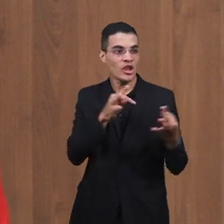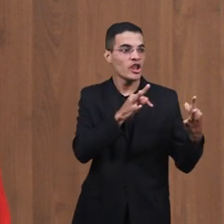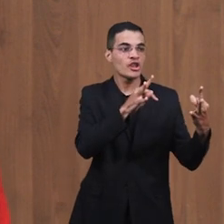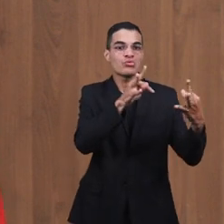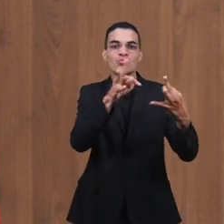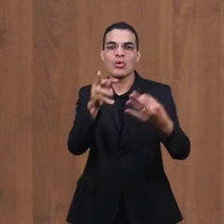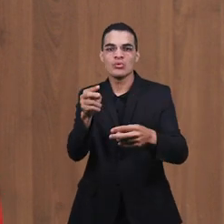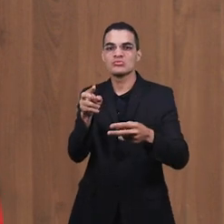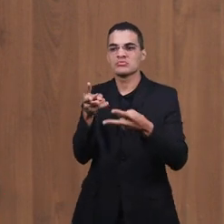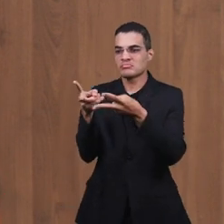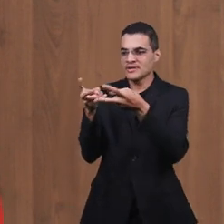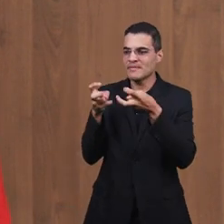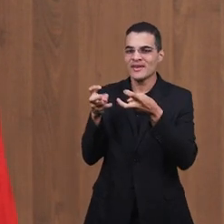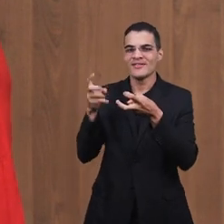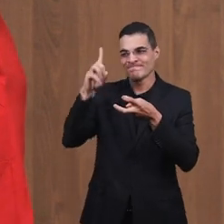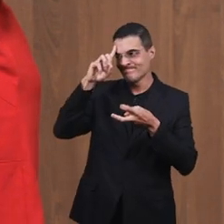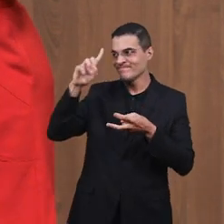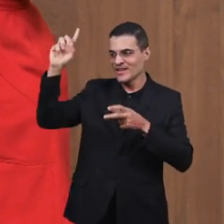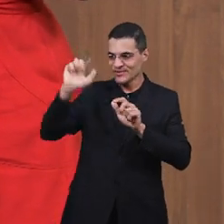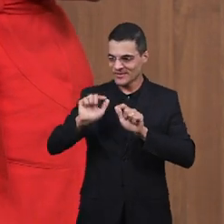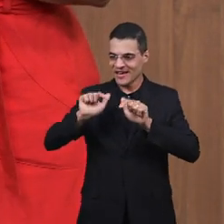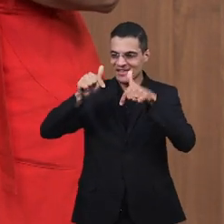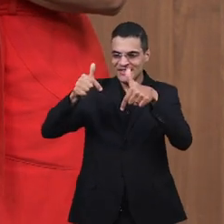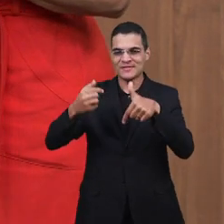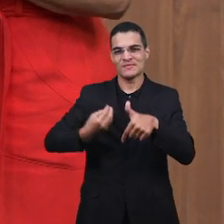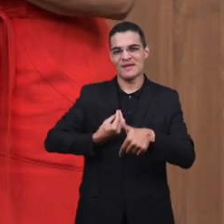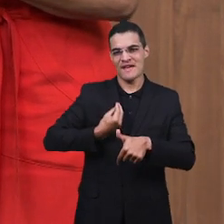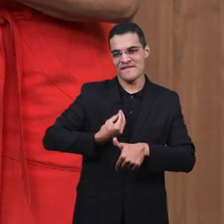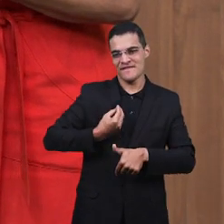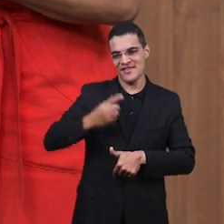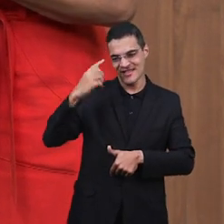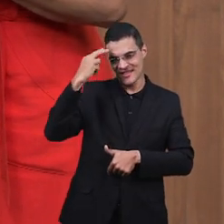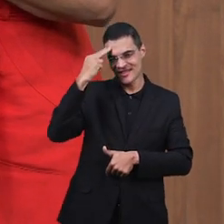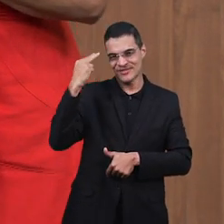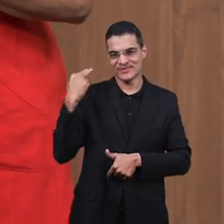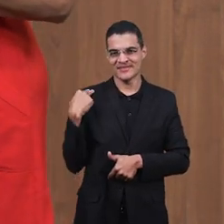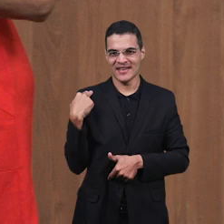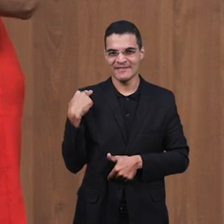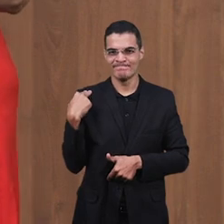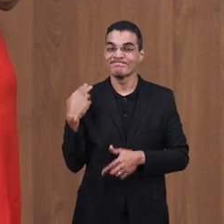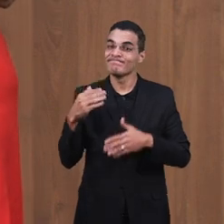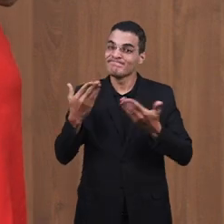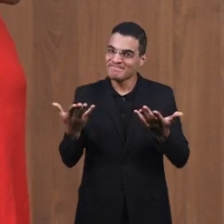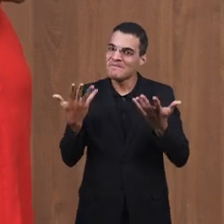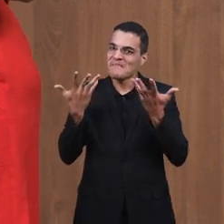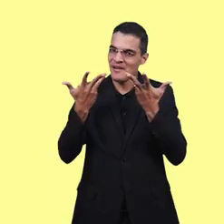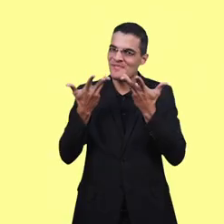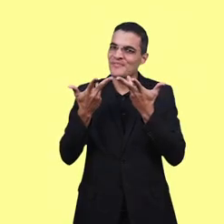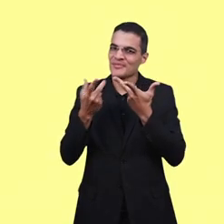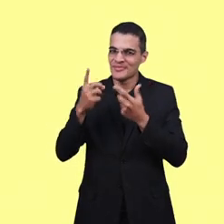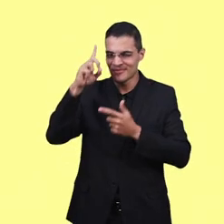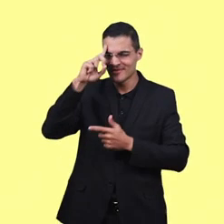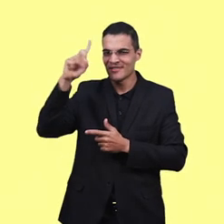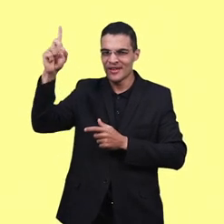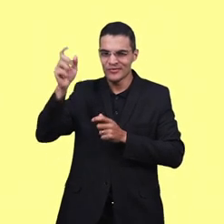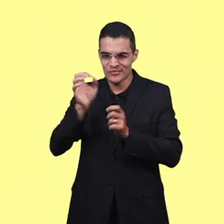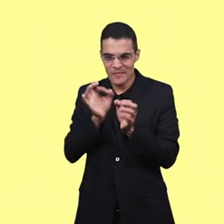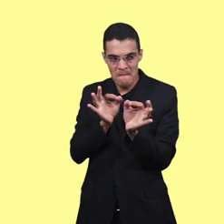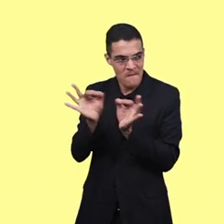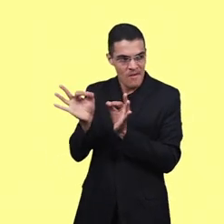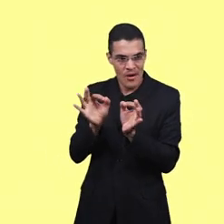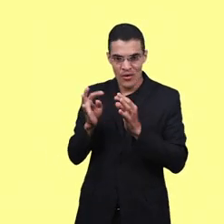agindo na vida de José. Que coisa maravilhosa! Deus moveu tudo em favor de